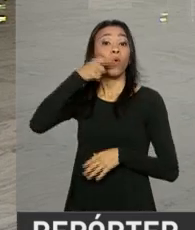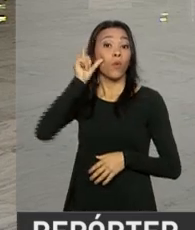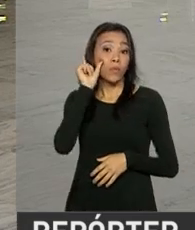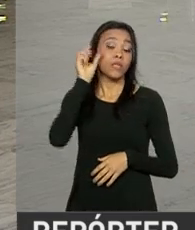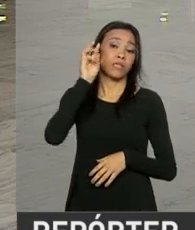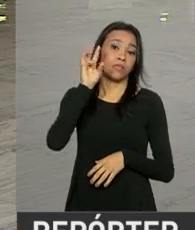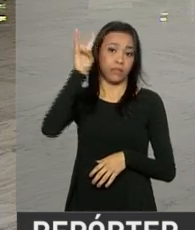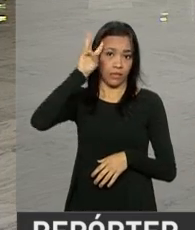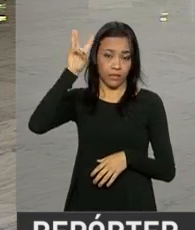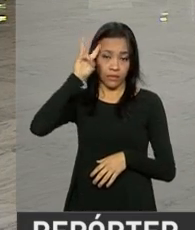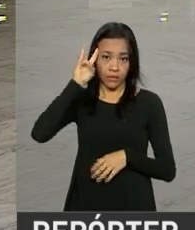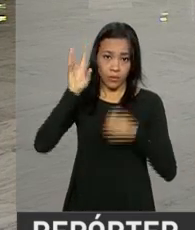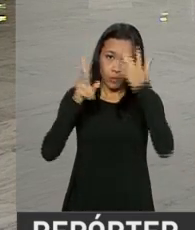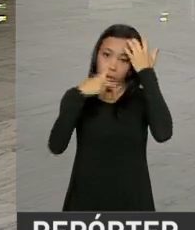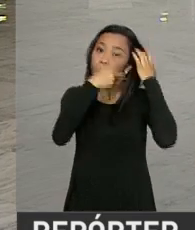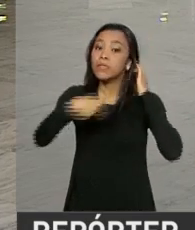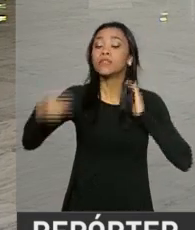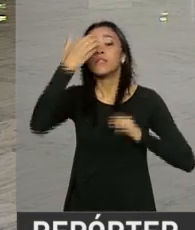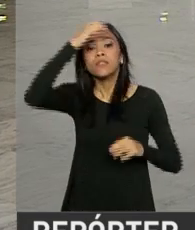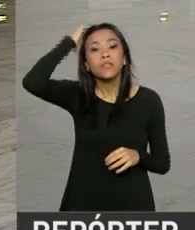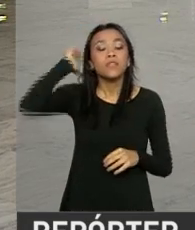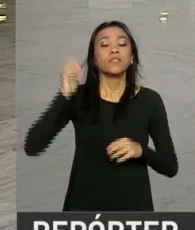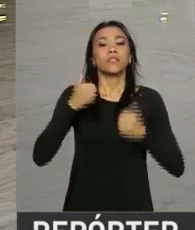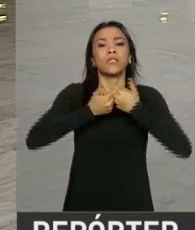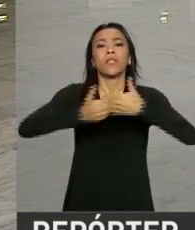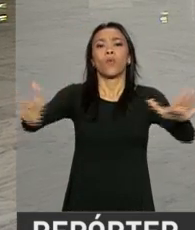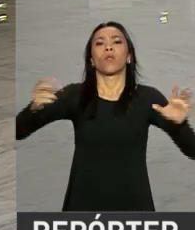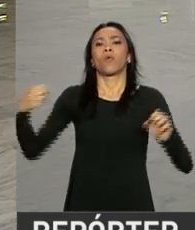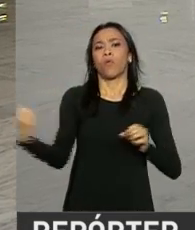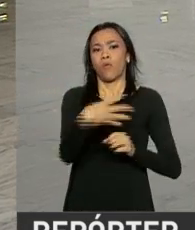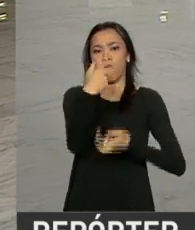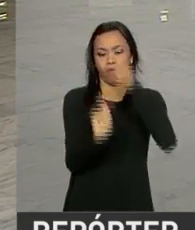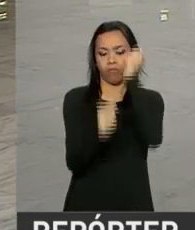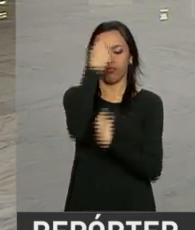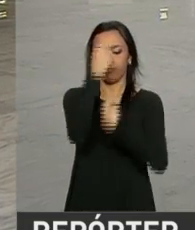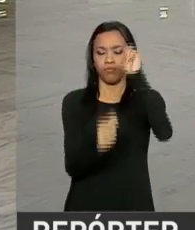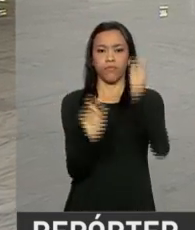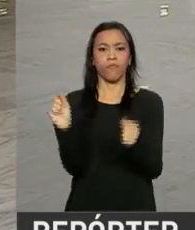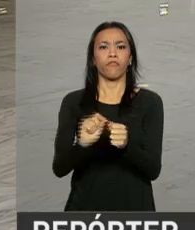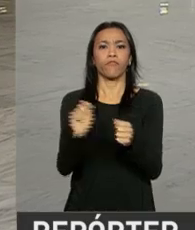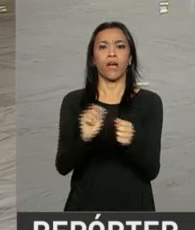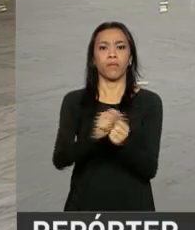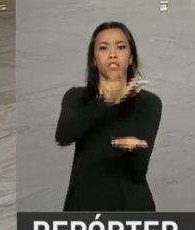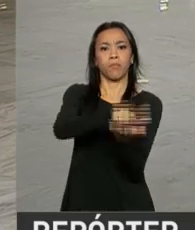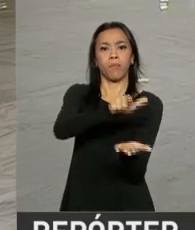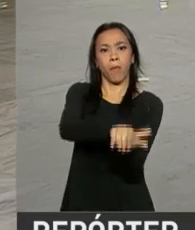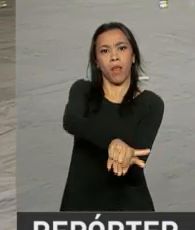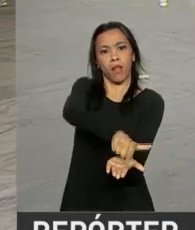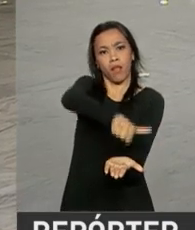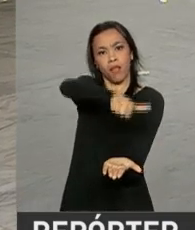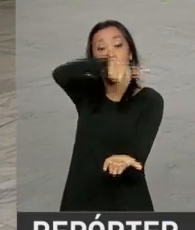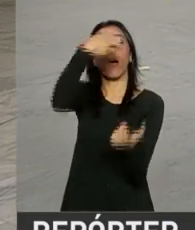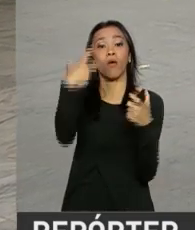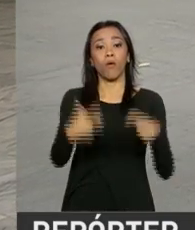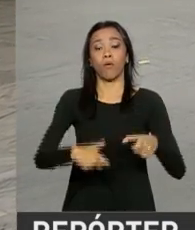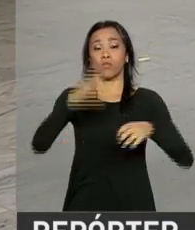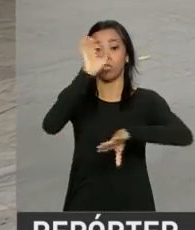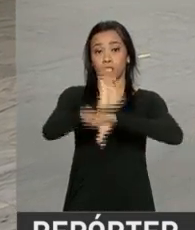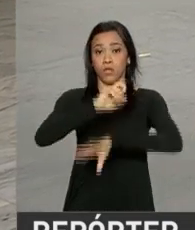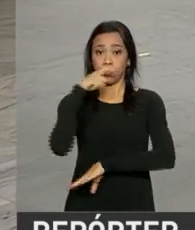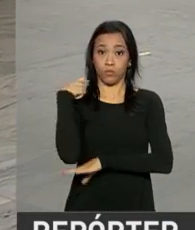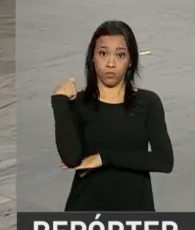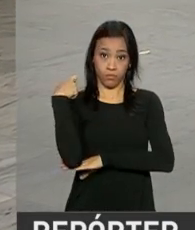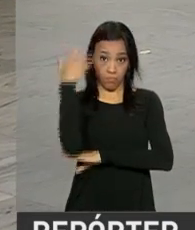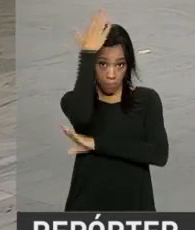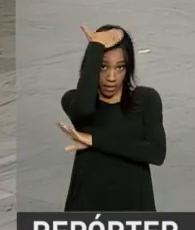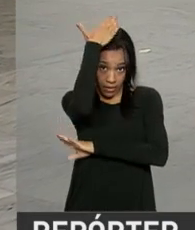lembra o presidente em exercício ao inaugurar uma nova fábrica de celulose no estado do Paraná. Ele destacou, Michel Temer